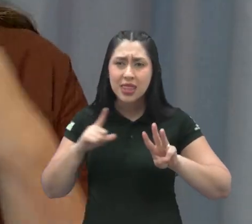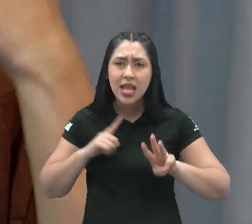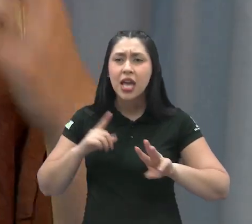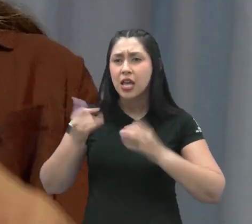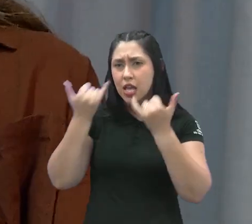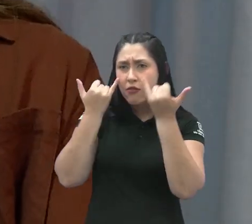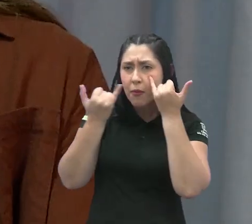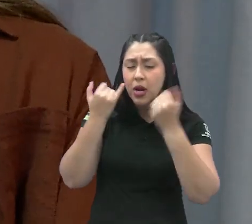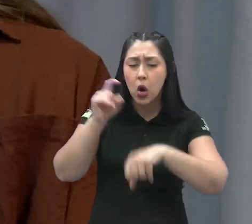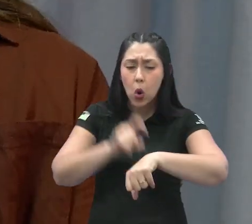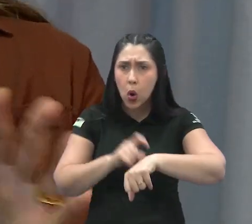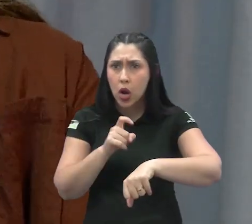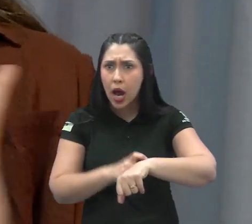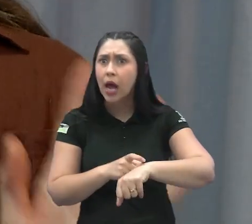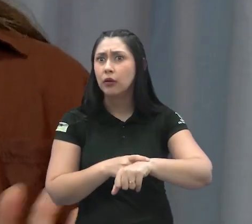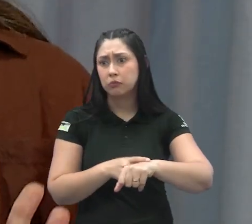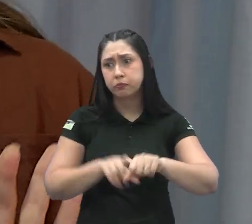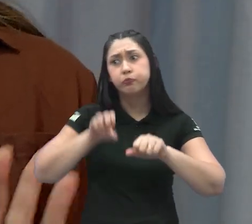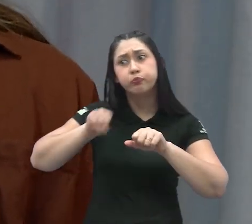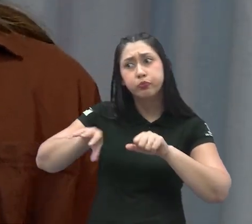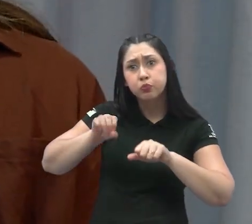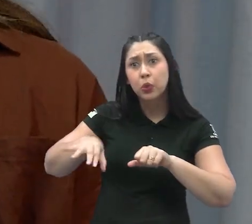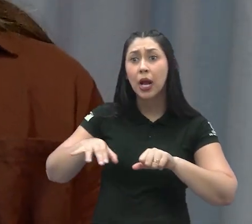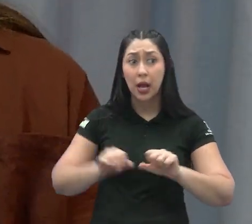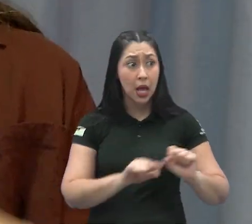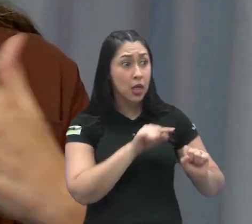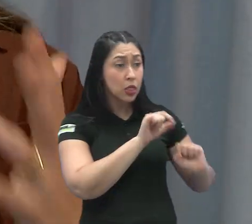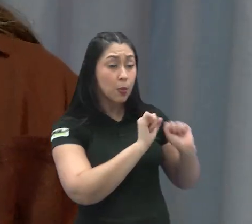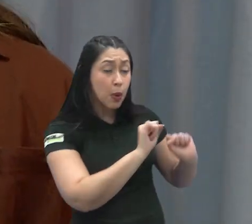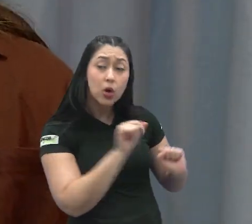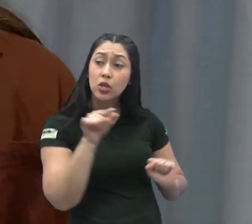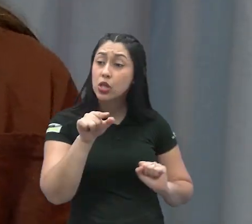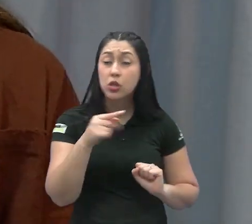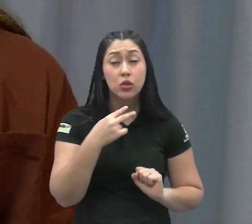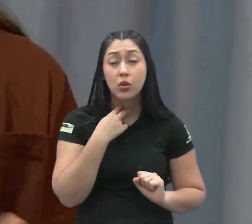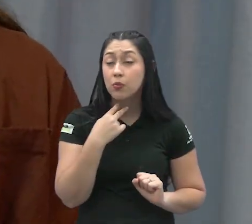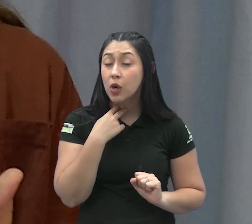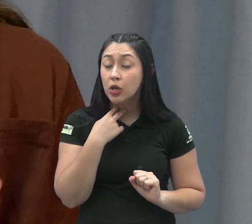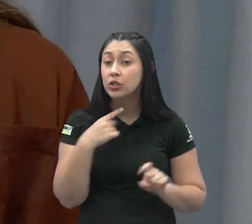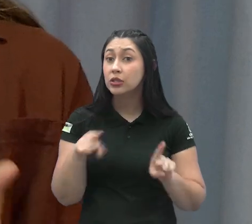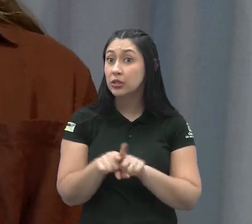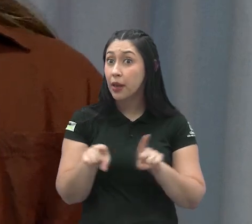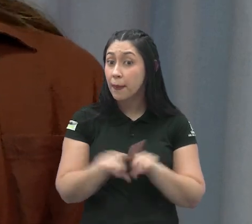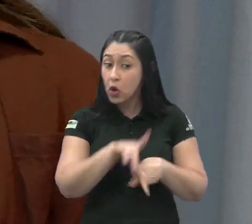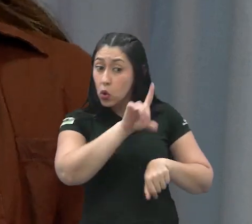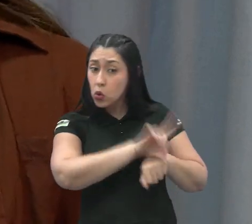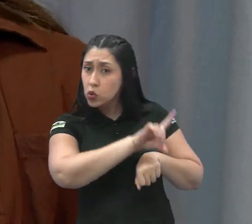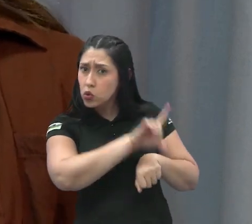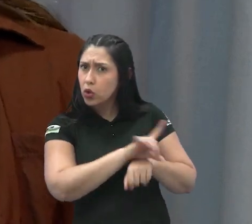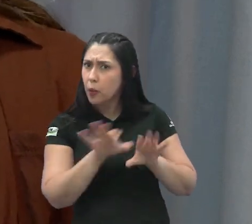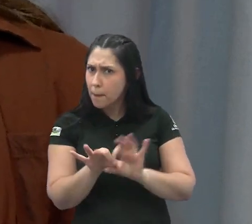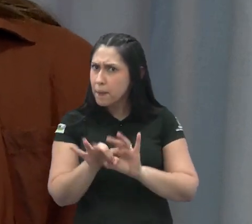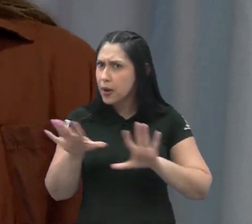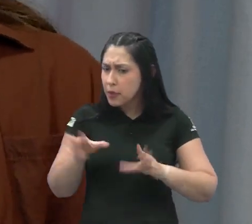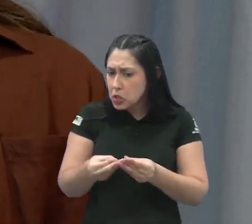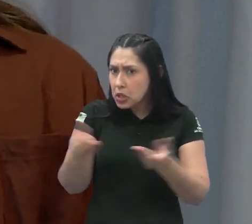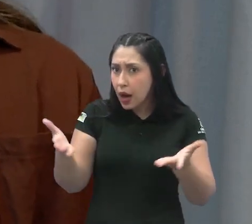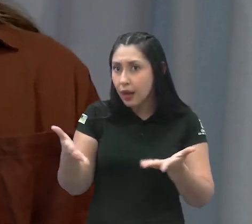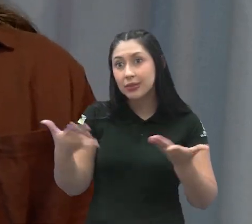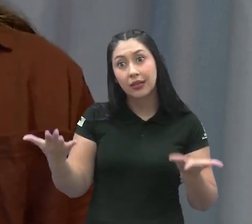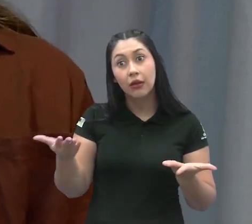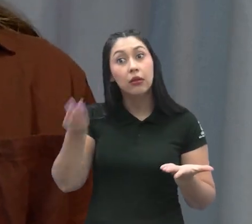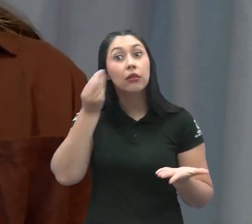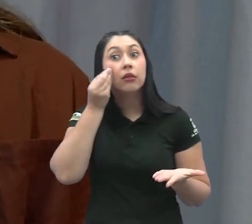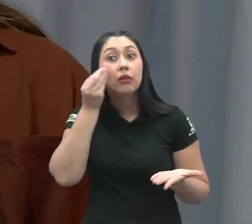informações no horário de check-out, né? Tem todas as informações ali, o que você pode, o que você não pode fazer, o que o anfitrião oferece. Então, se atenta,